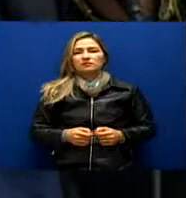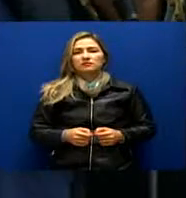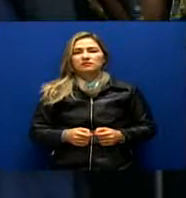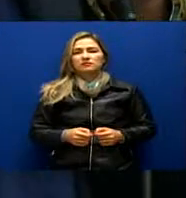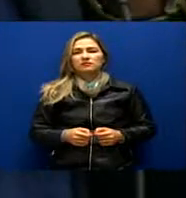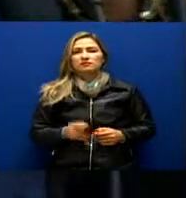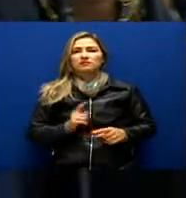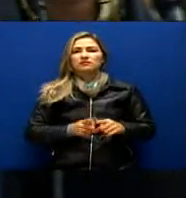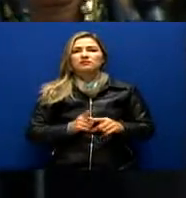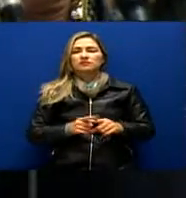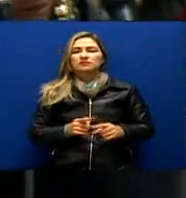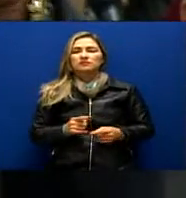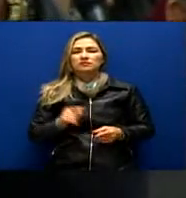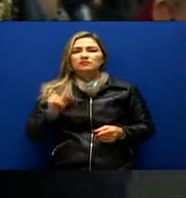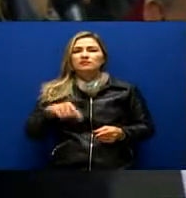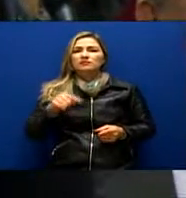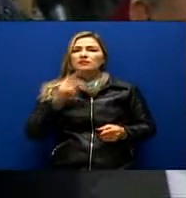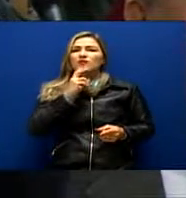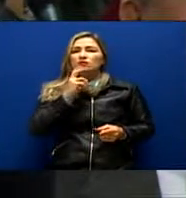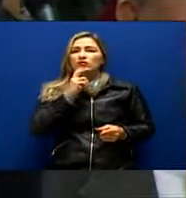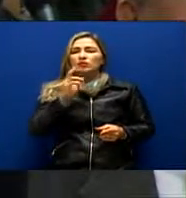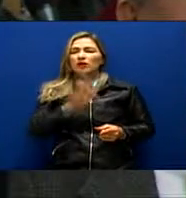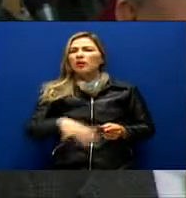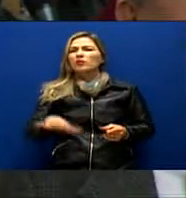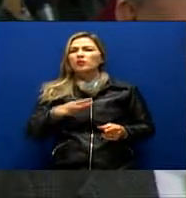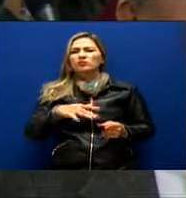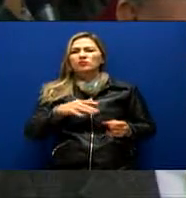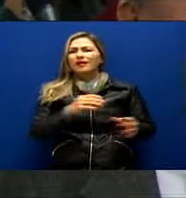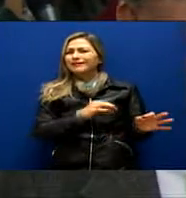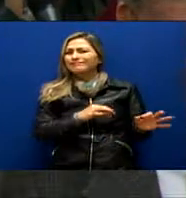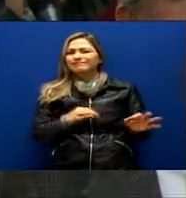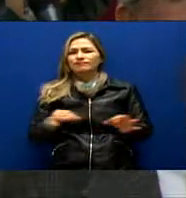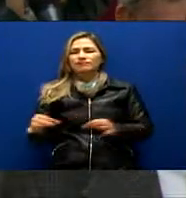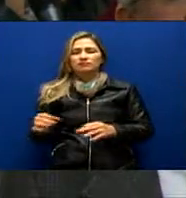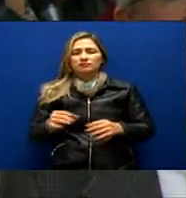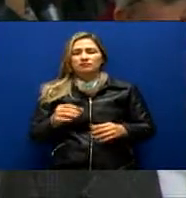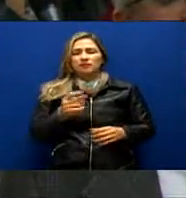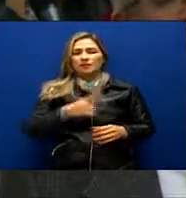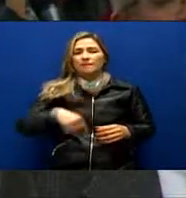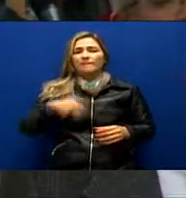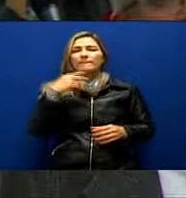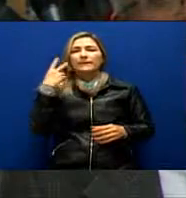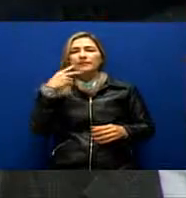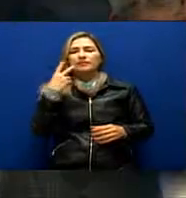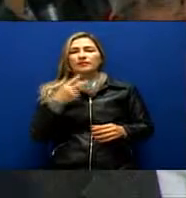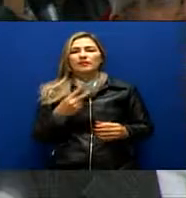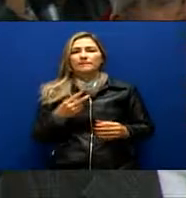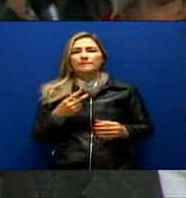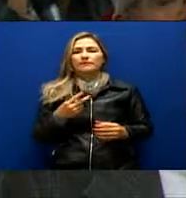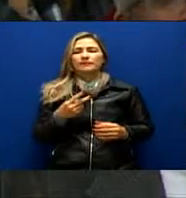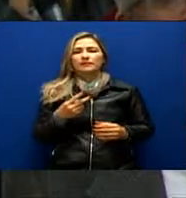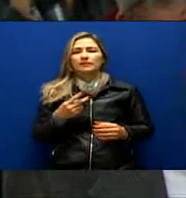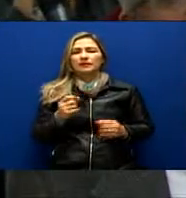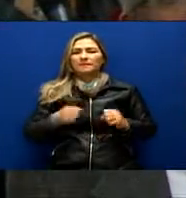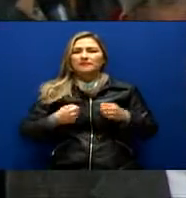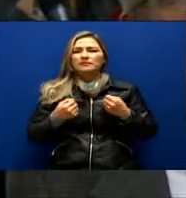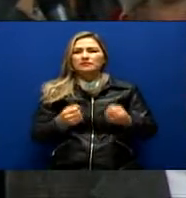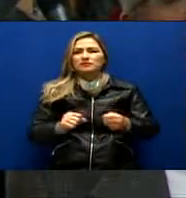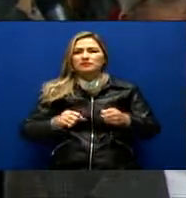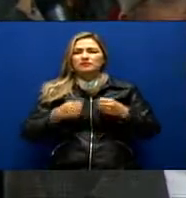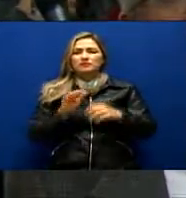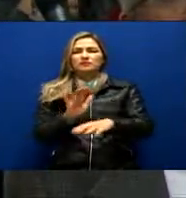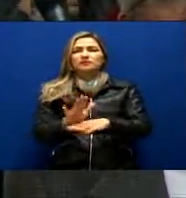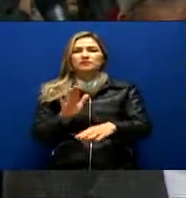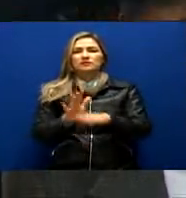acontece constante na nossa região, eu tenho que estar, nós temos que estar correndo atrás, ajudando a